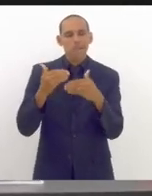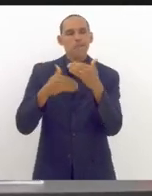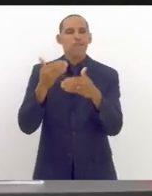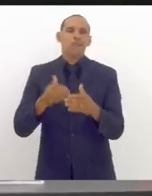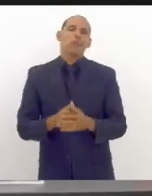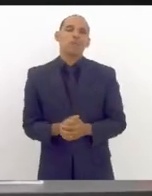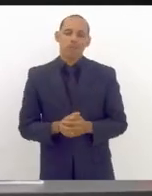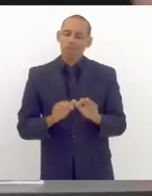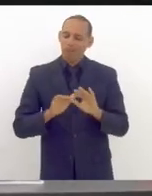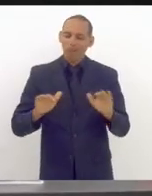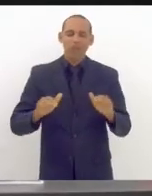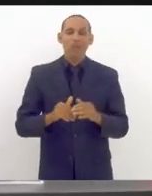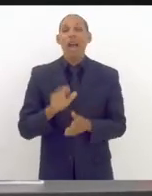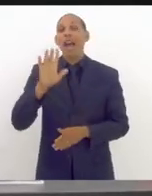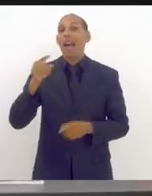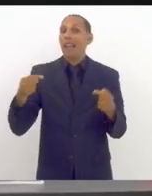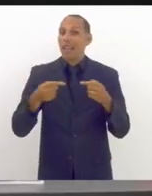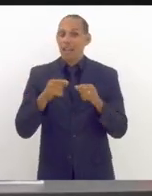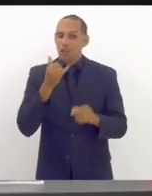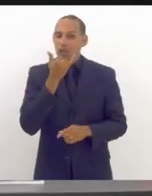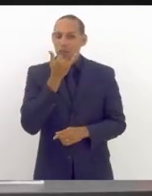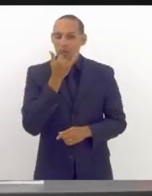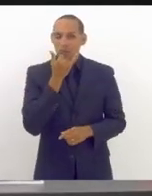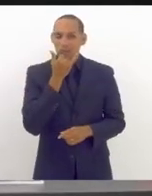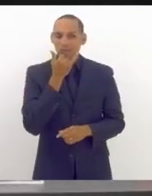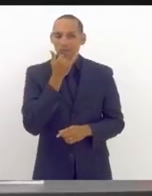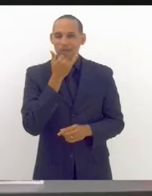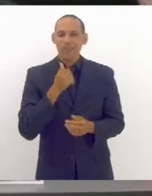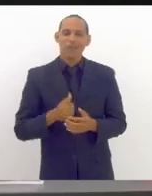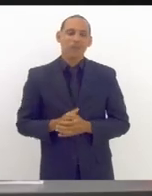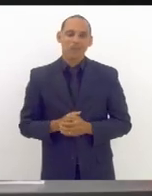Essa é a minha fala com relação desculpa